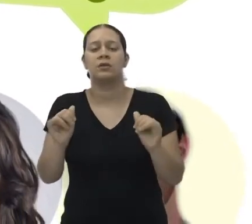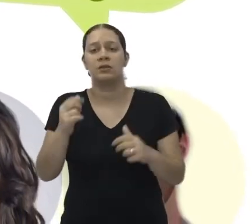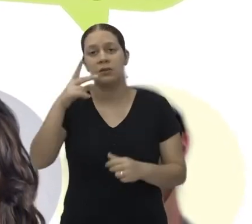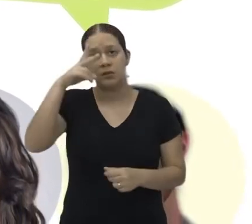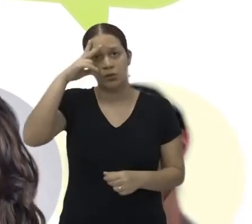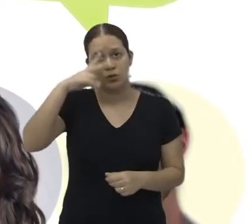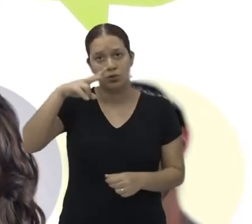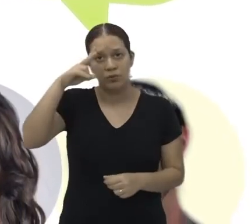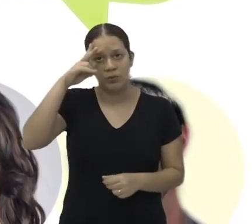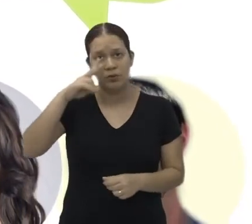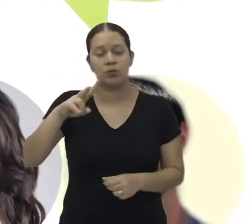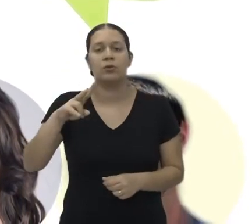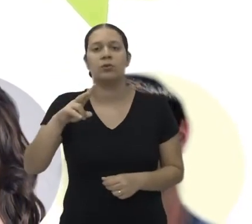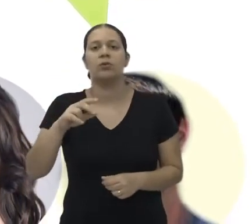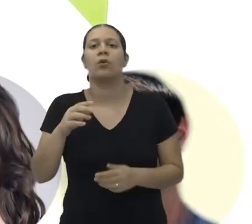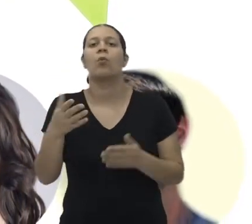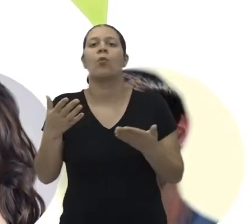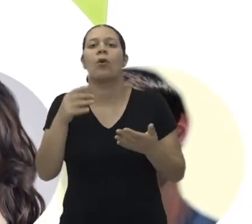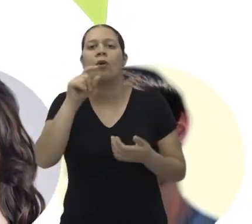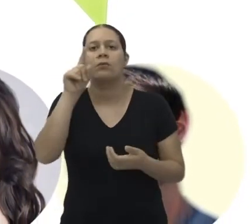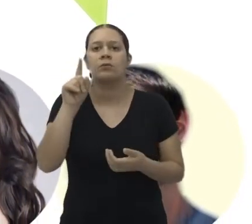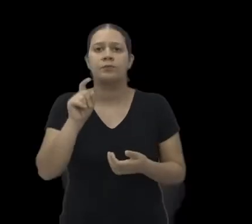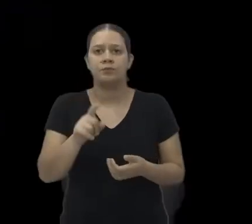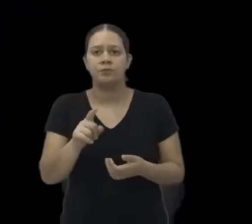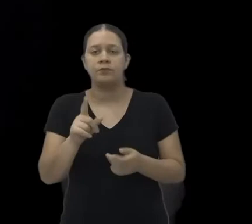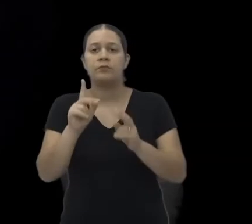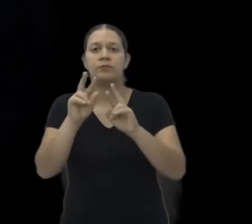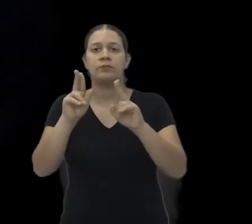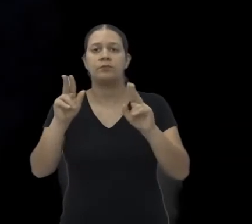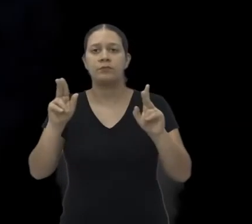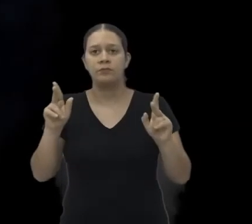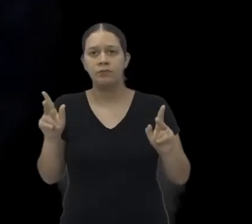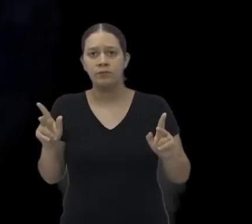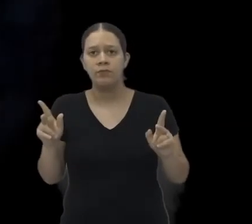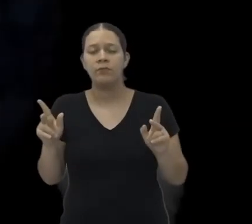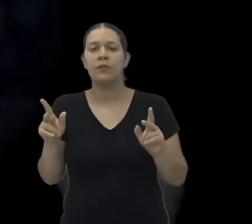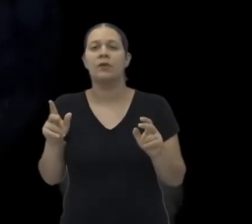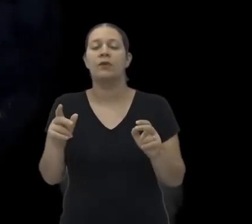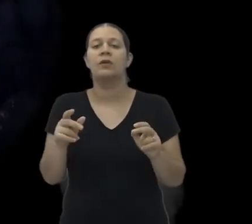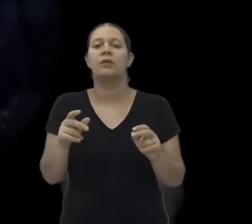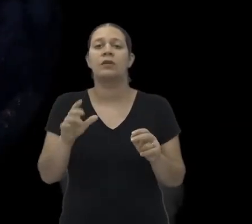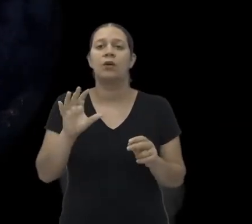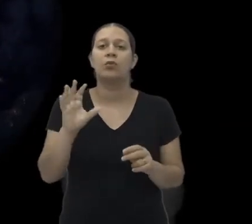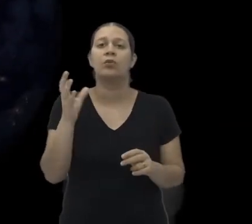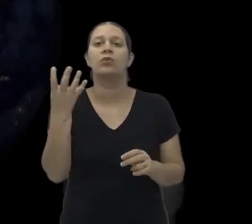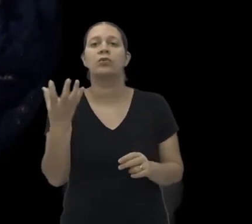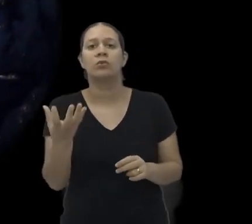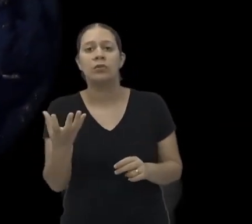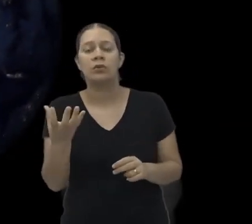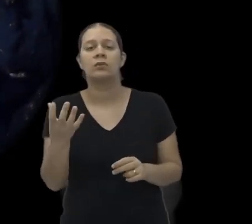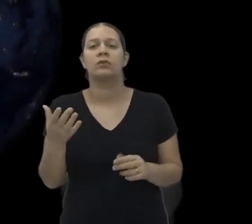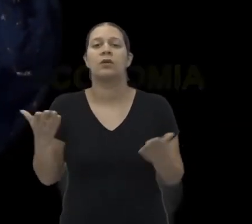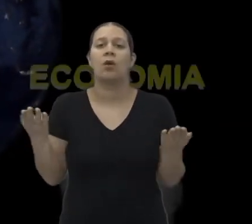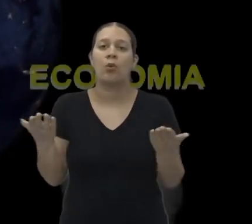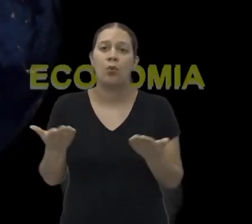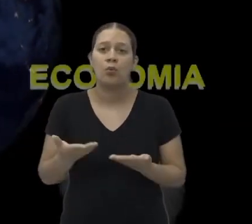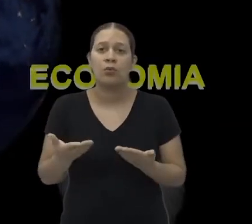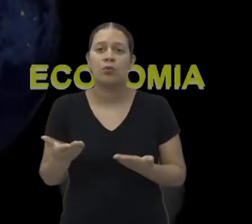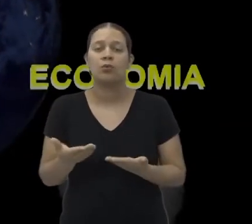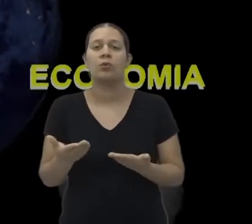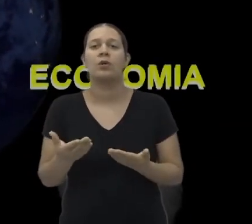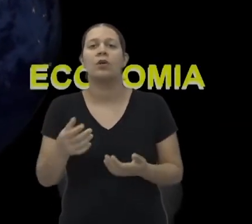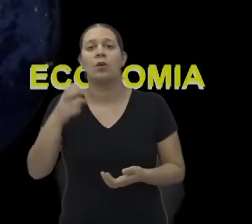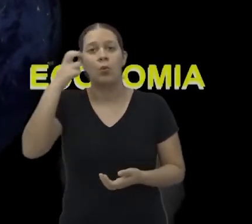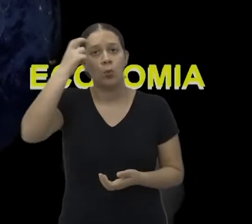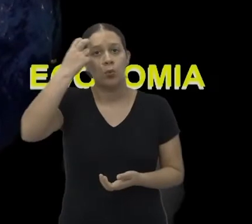panorama completo da história ou omite informações? Considere diferentes forças em torno daquele fato, como acontecimentos